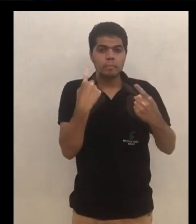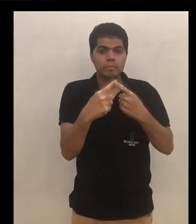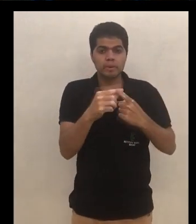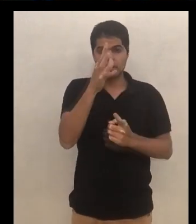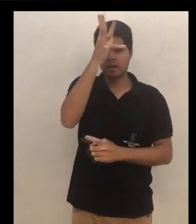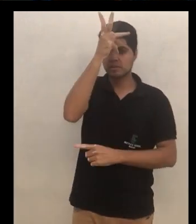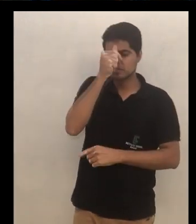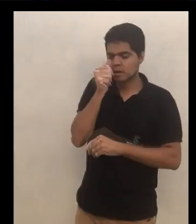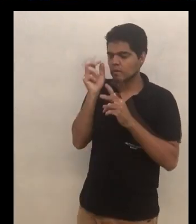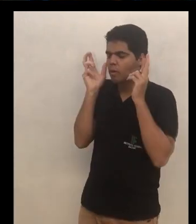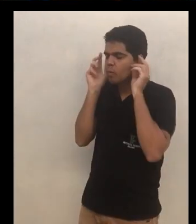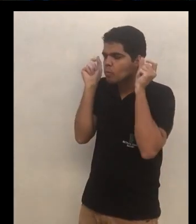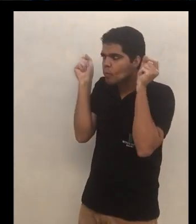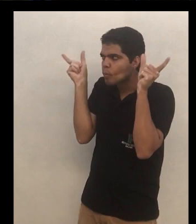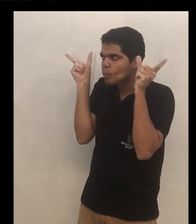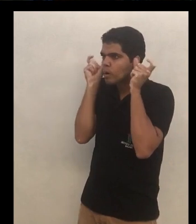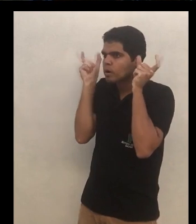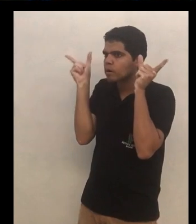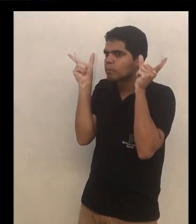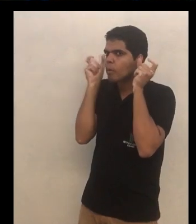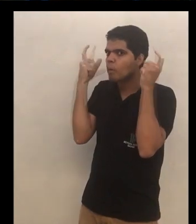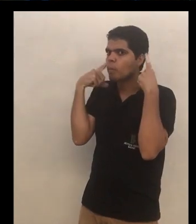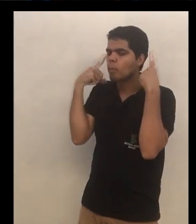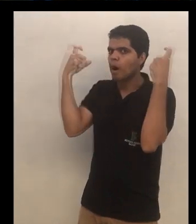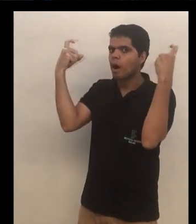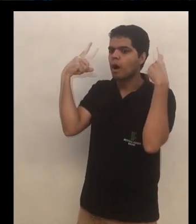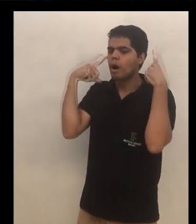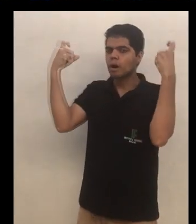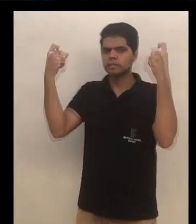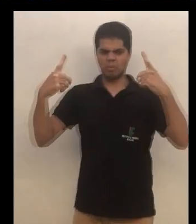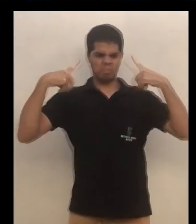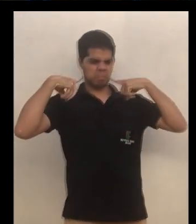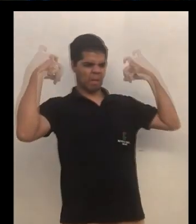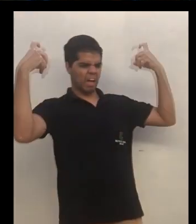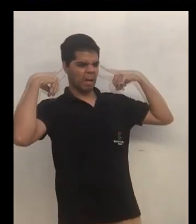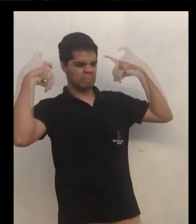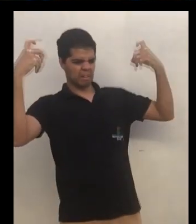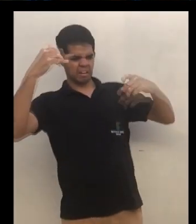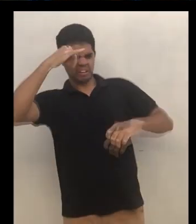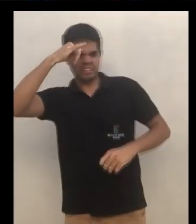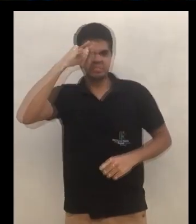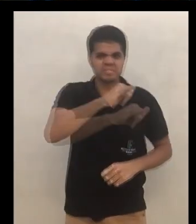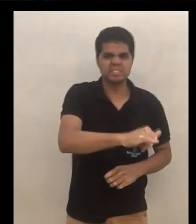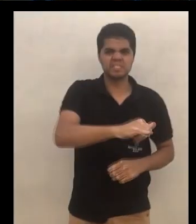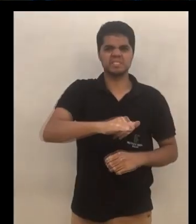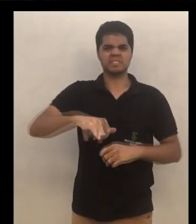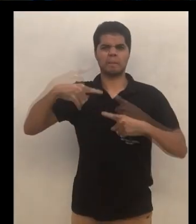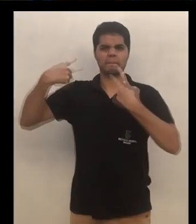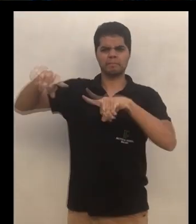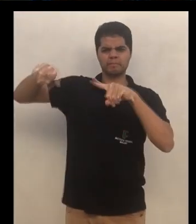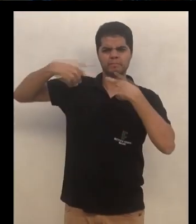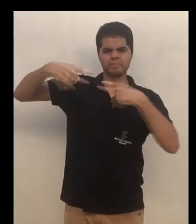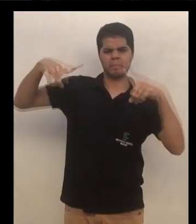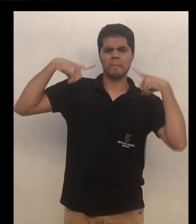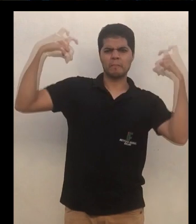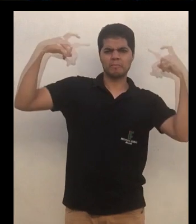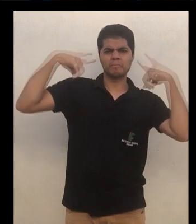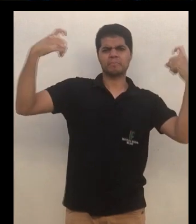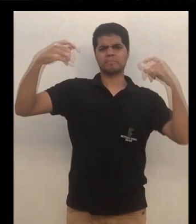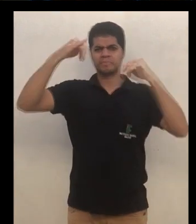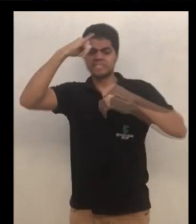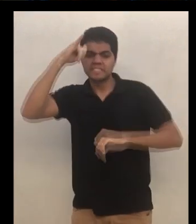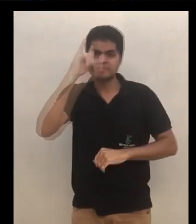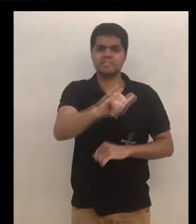muito aguçada, então evitar barulhos, evitar gritaria, evitar músicas muito fortes, tá? Para